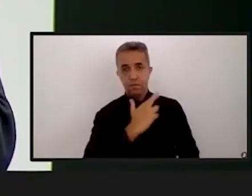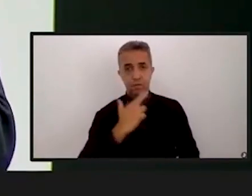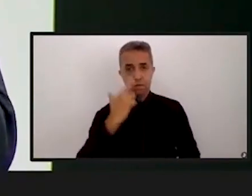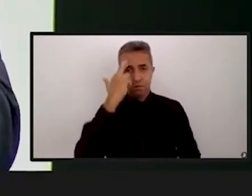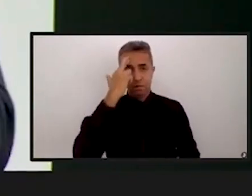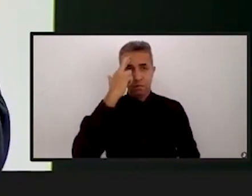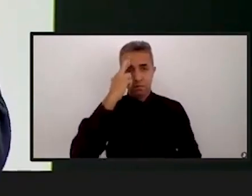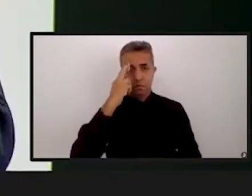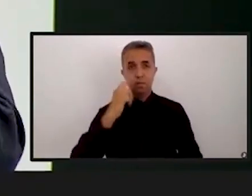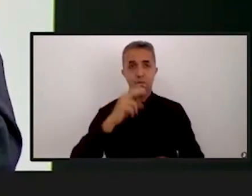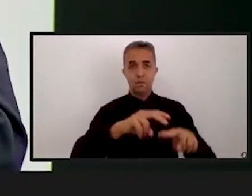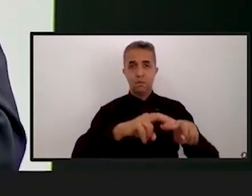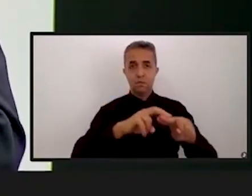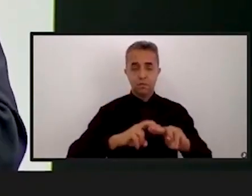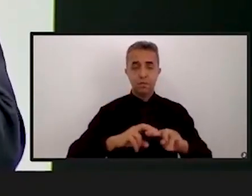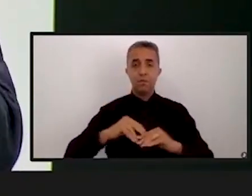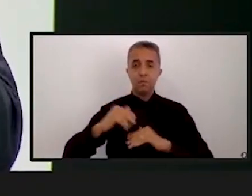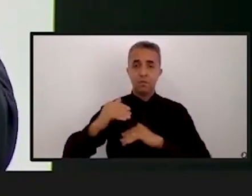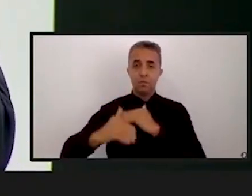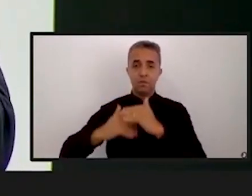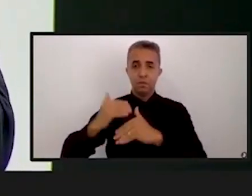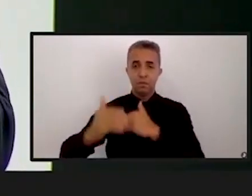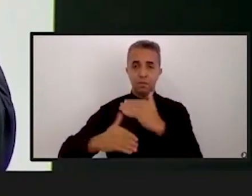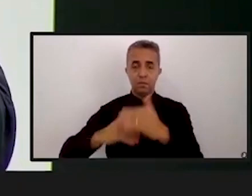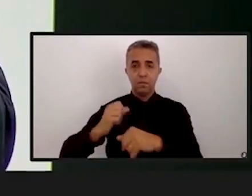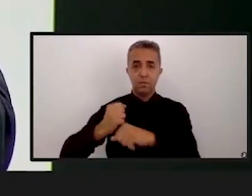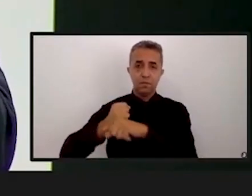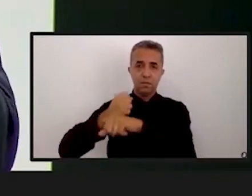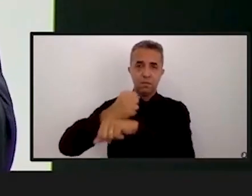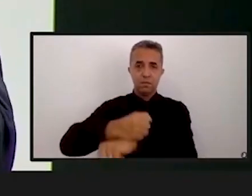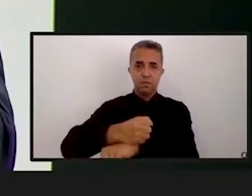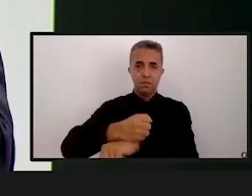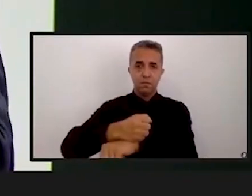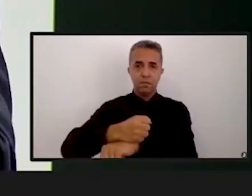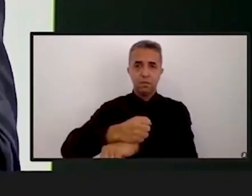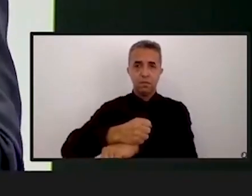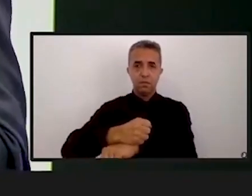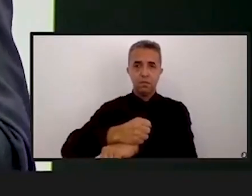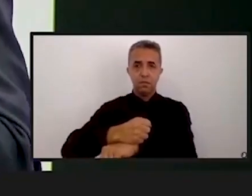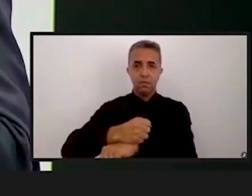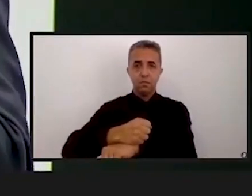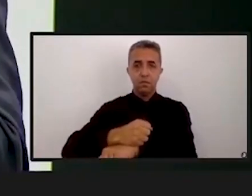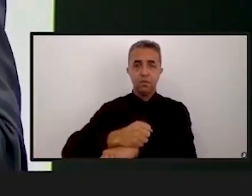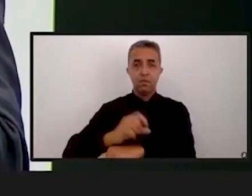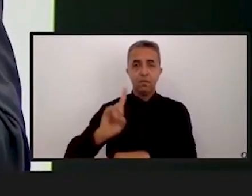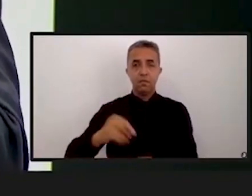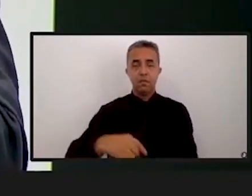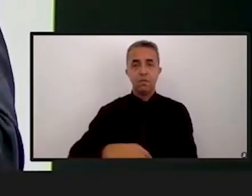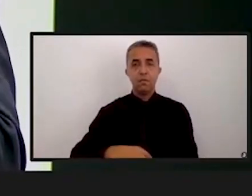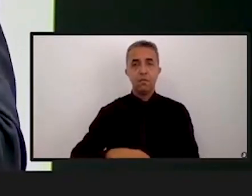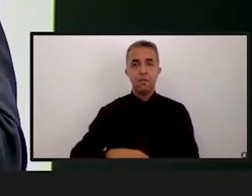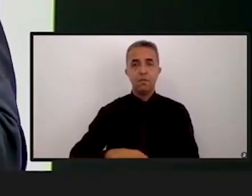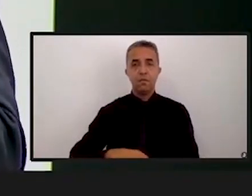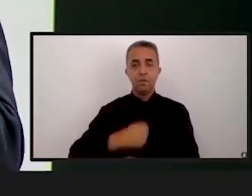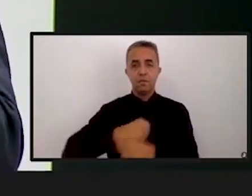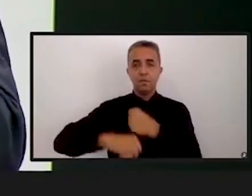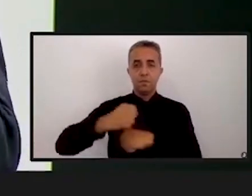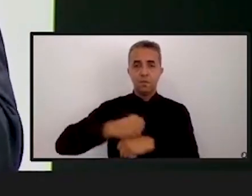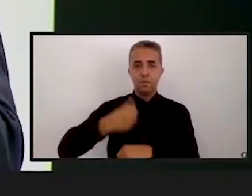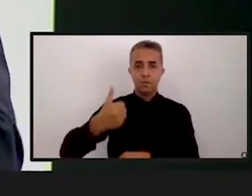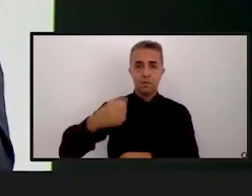que só foi instituído no dia 3 de Maio de 1888 pela Princesa Isabel